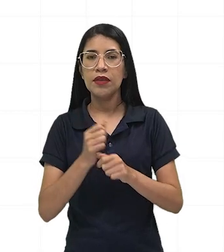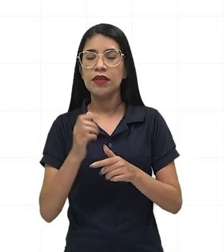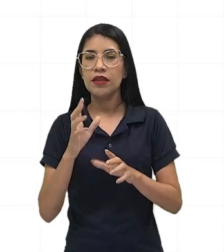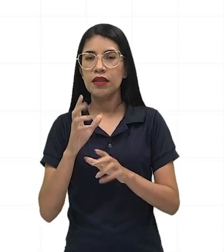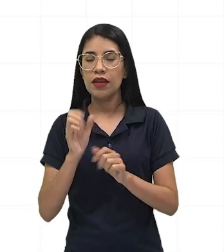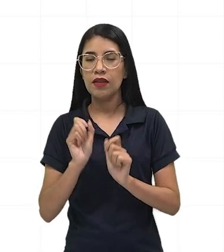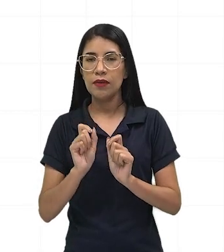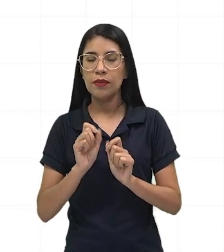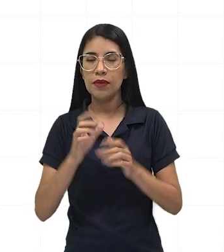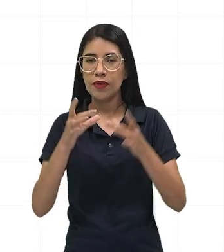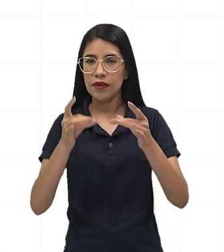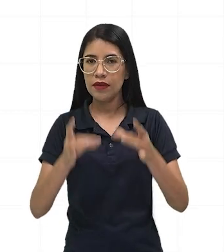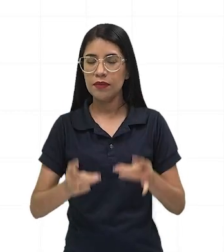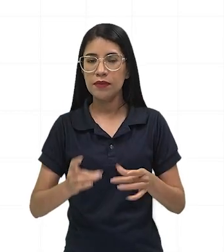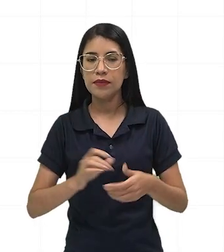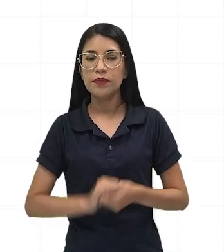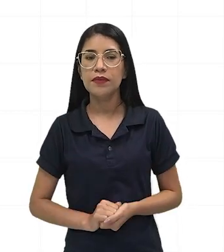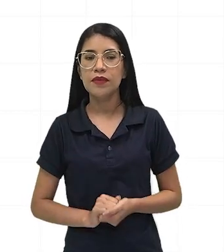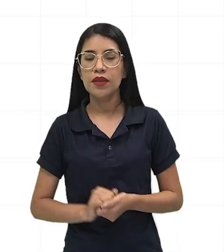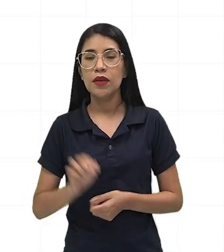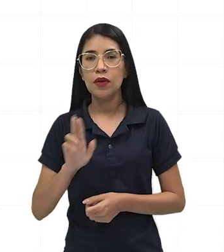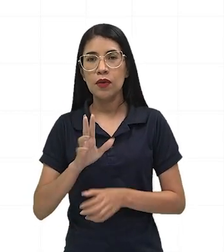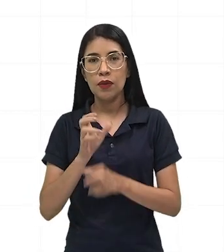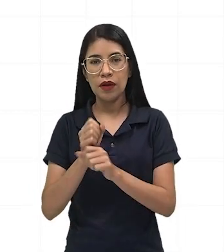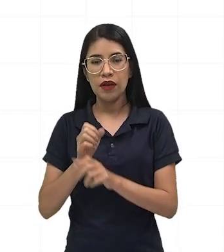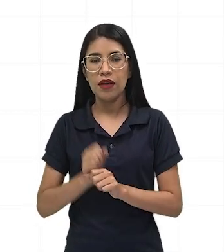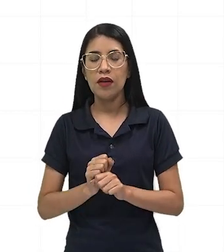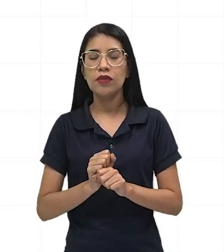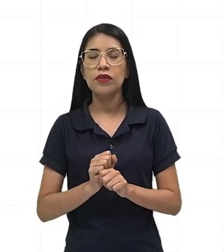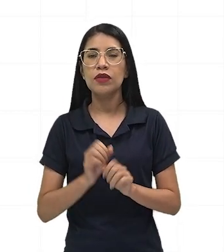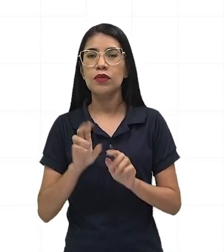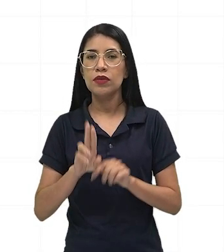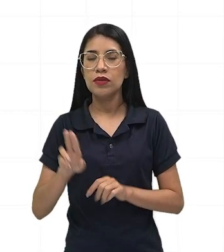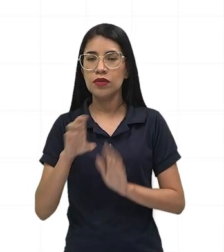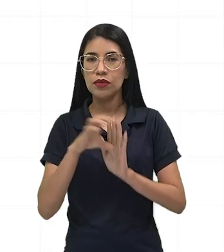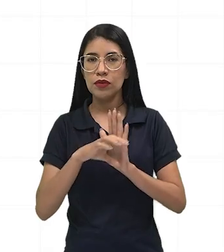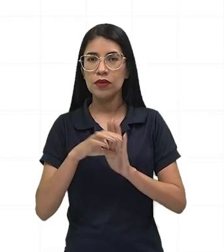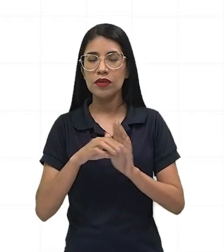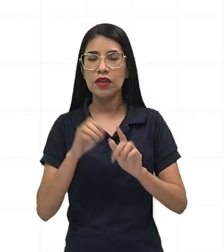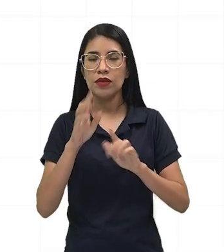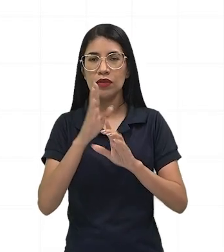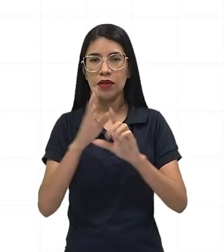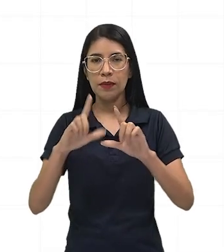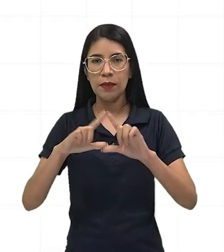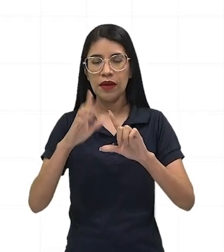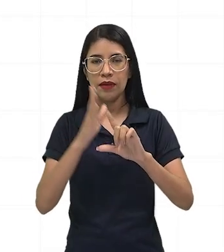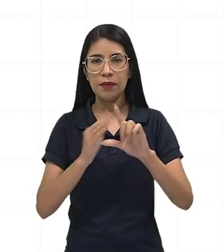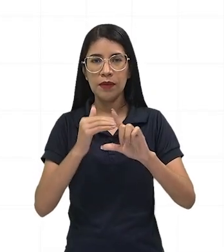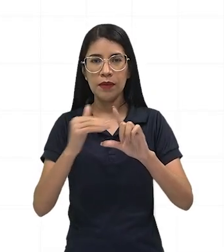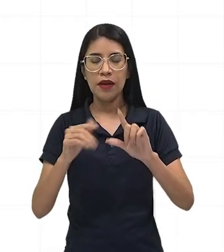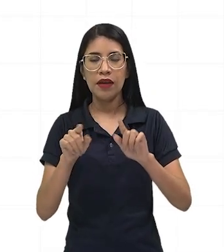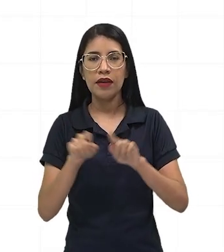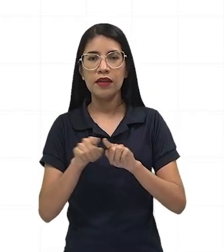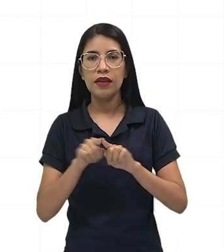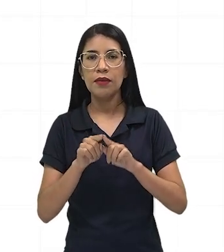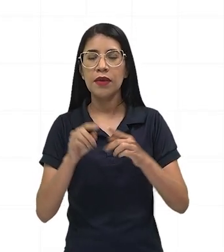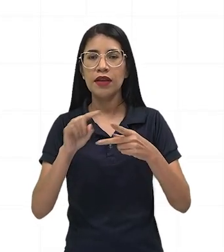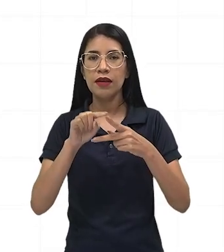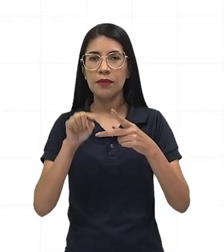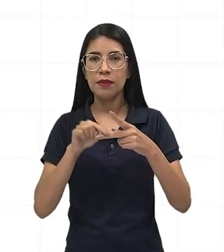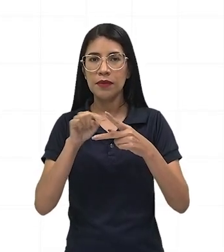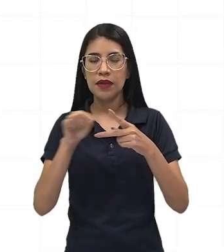problemas, detalhamento, a aplicação dos conceitos de mediatriz e bissetriz como lugares geométricos